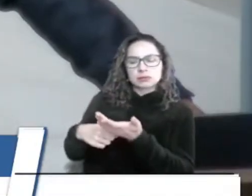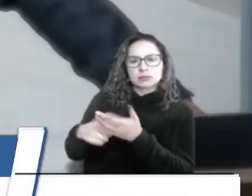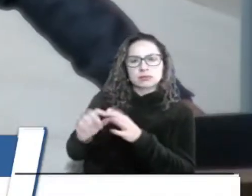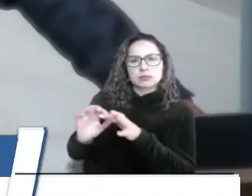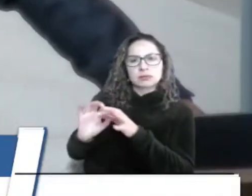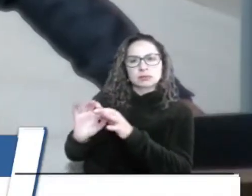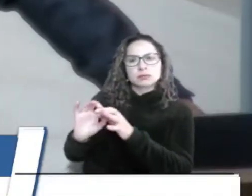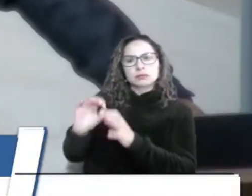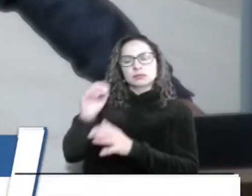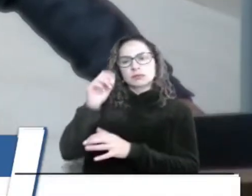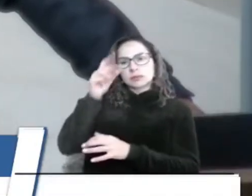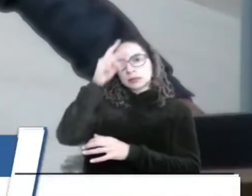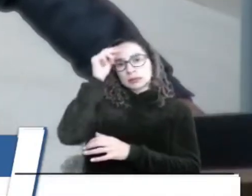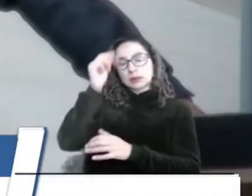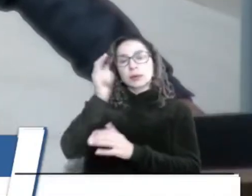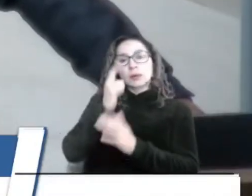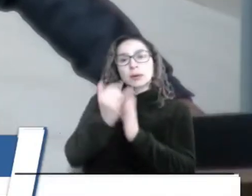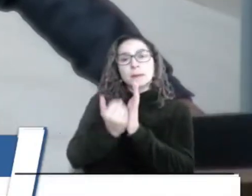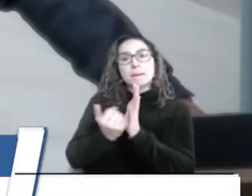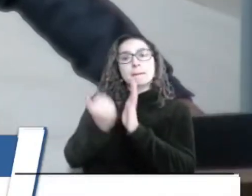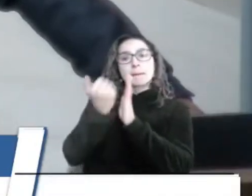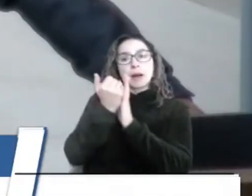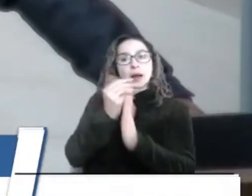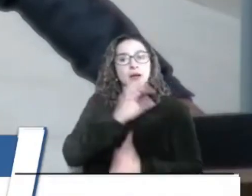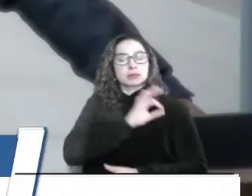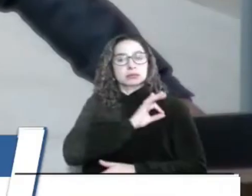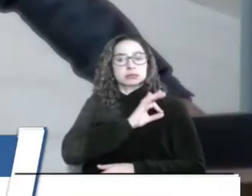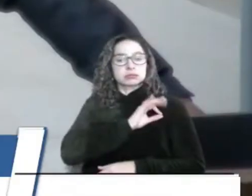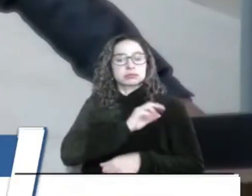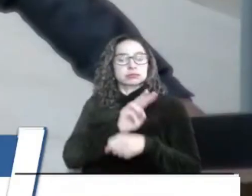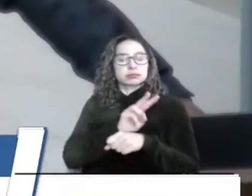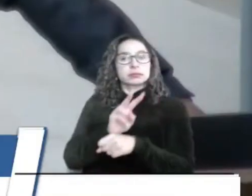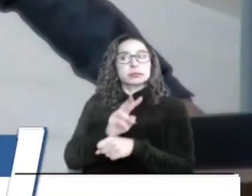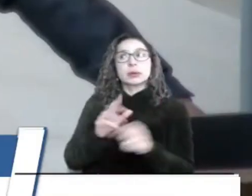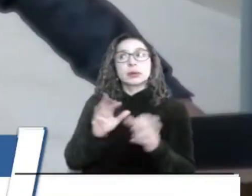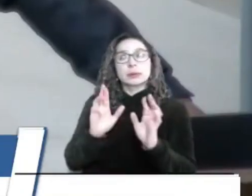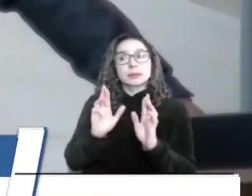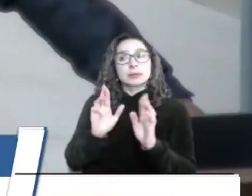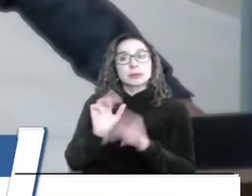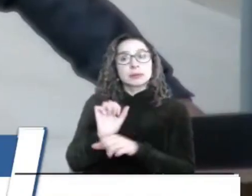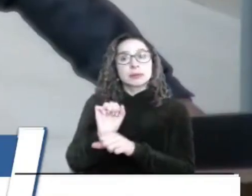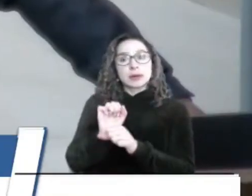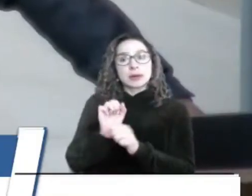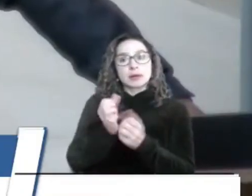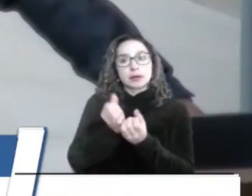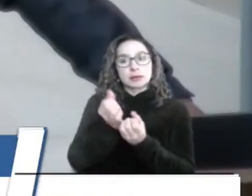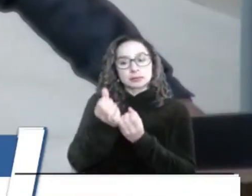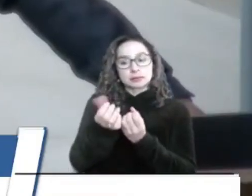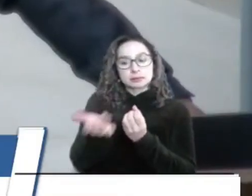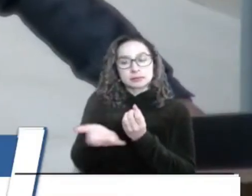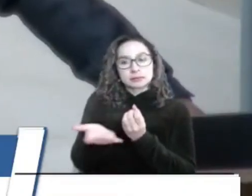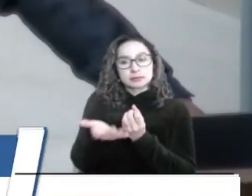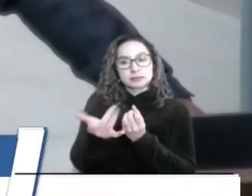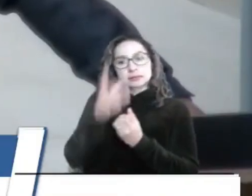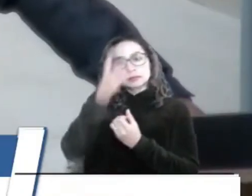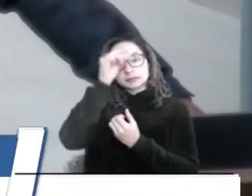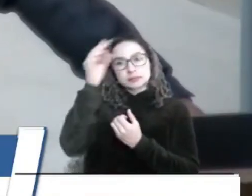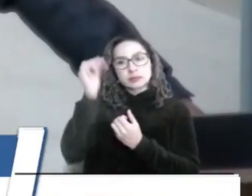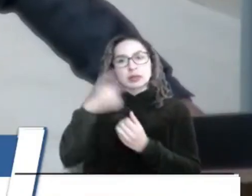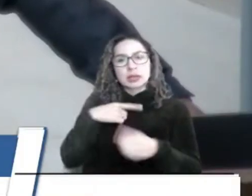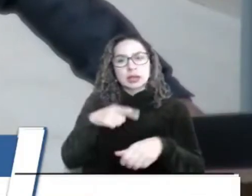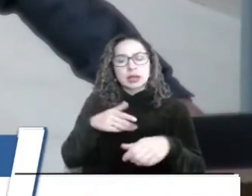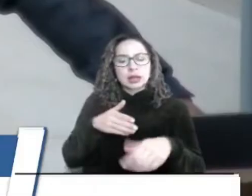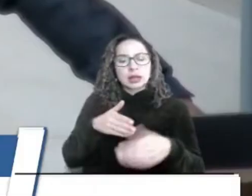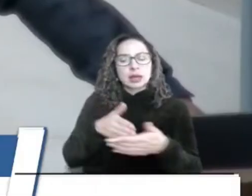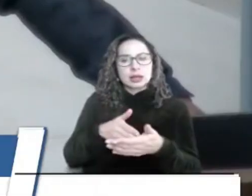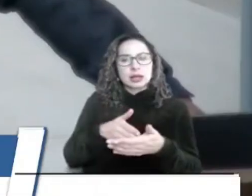ao aumento do número da Guarda Civil. A gente está esperando agora, nesse segundo semestre, o prefeito tem aí um prazo até no final